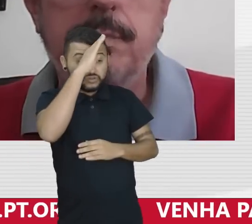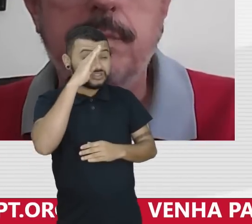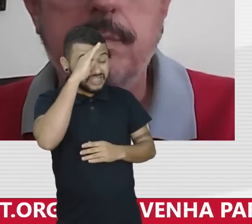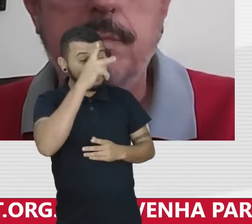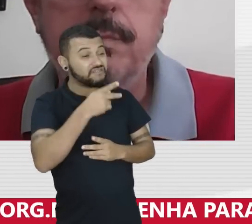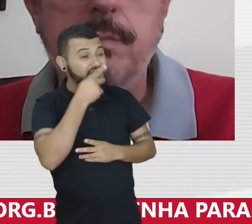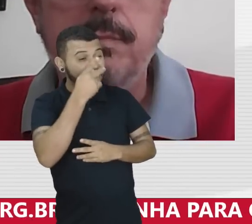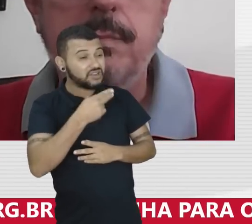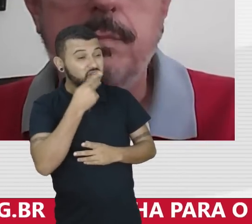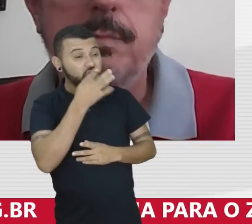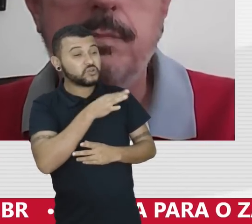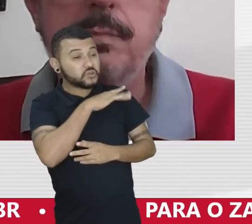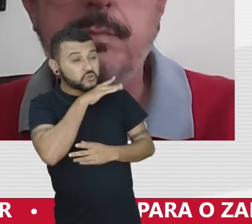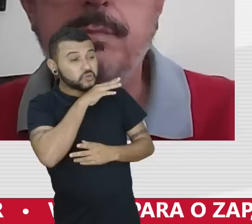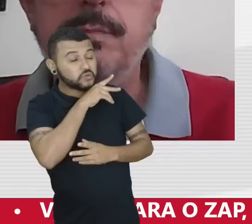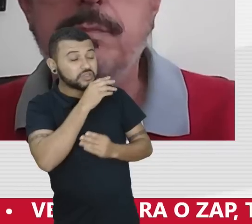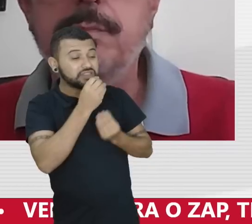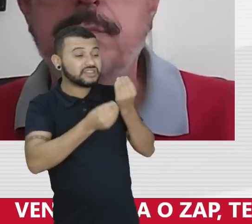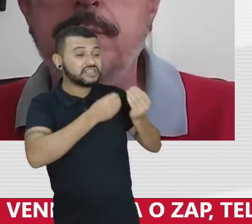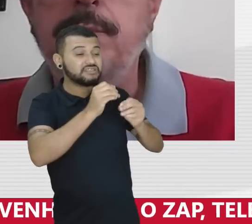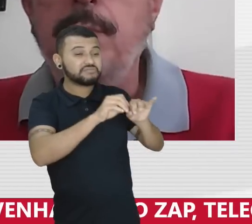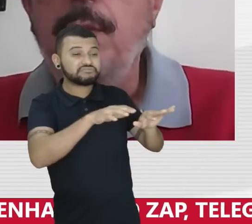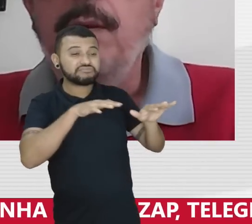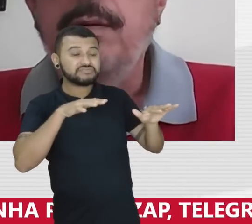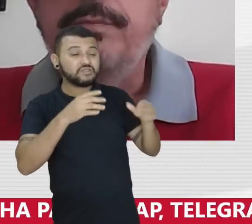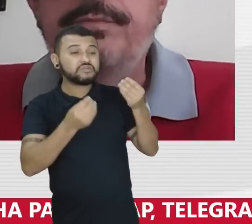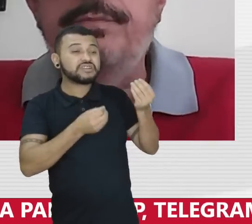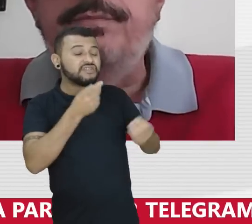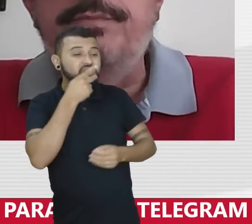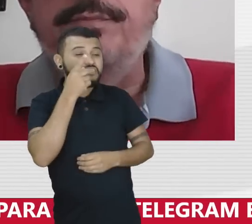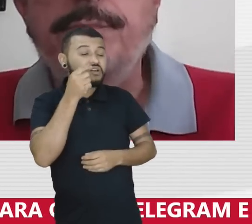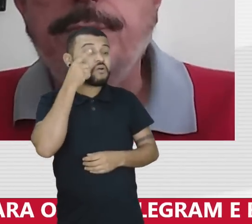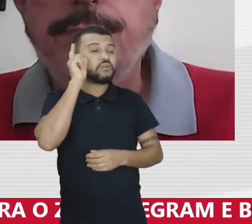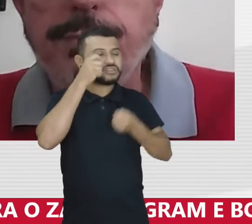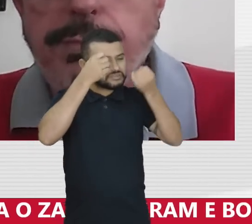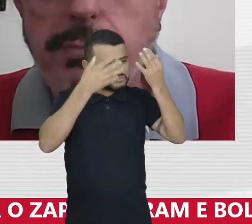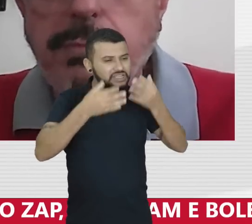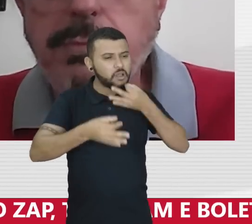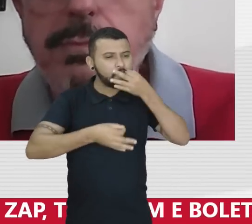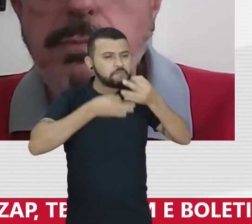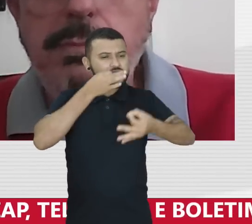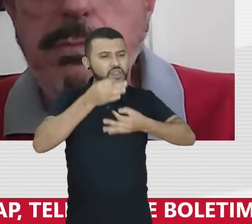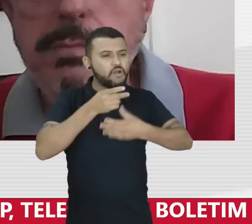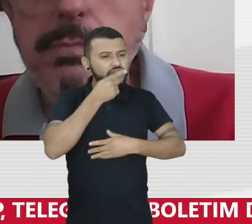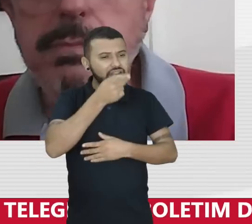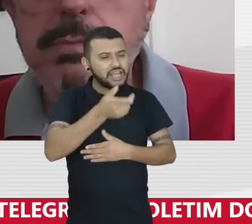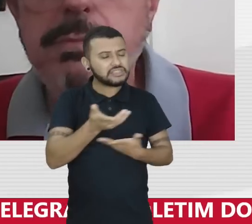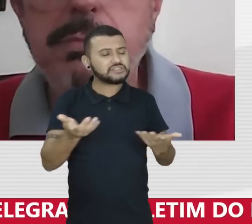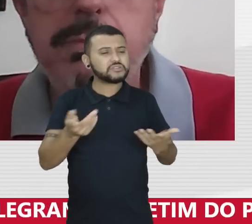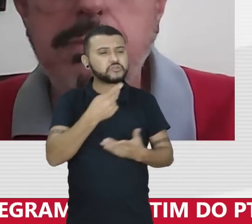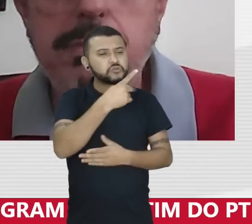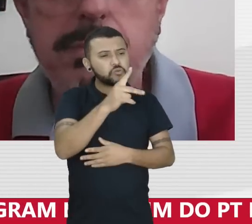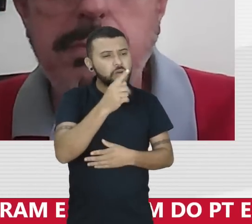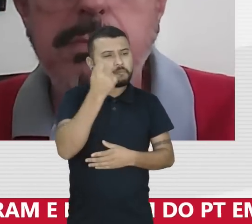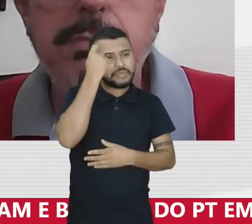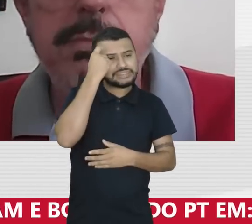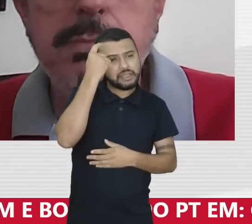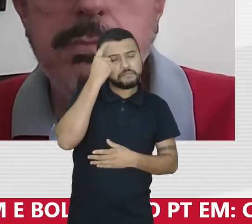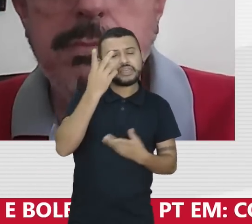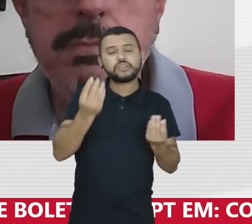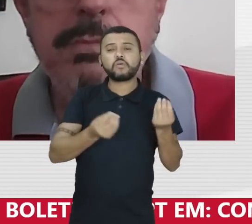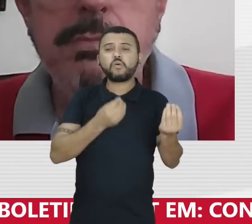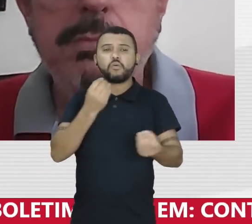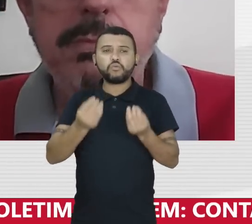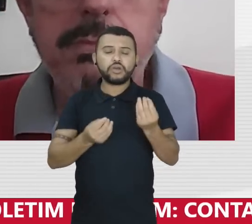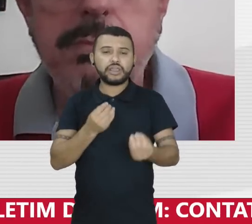que veio nesse comício, né? Eu queria que você comentasse um pouco o que representa isso, como é que você interpreta isso, você que tem